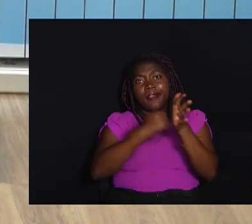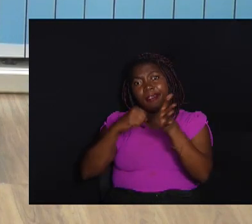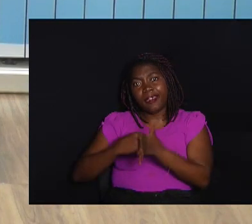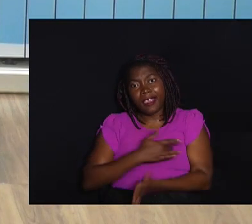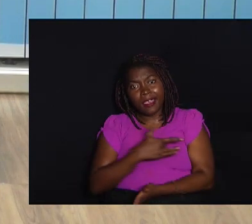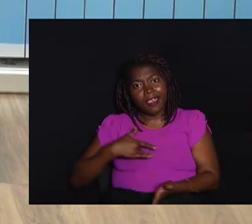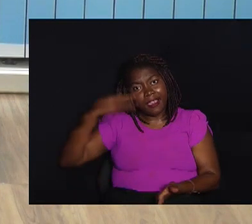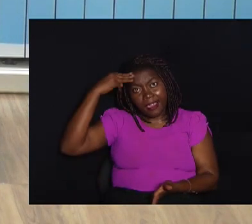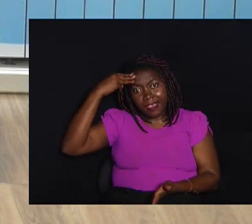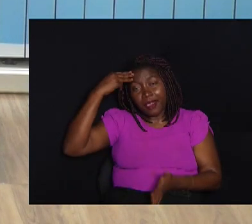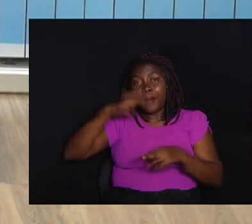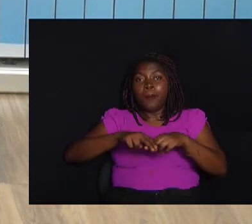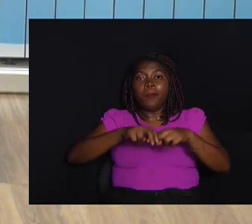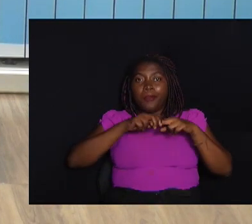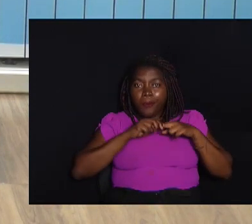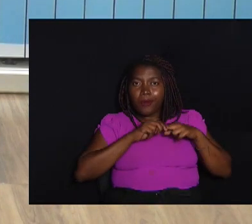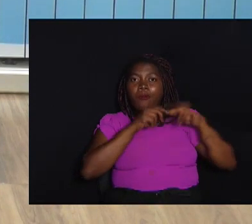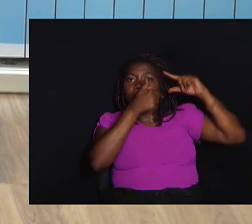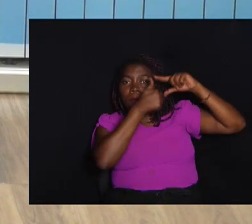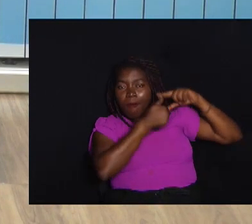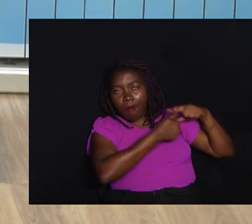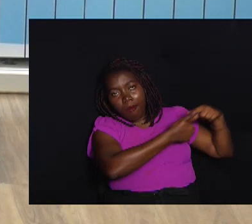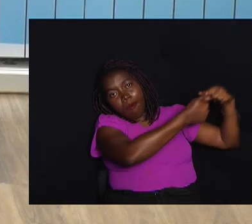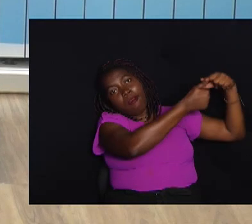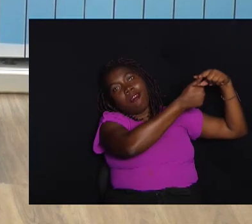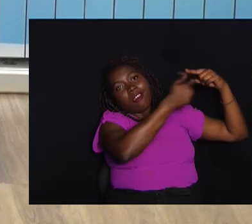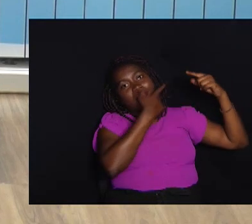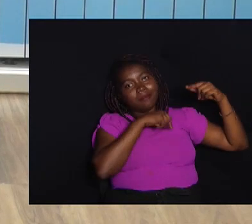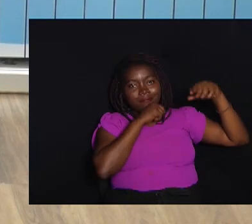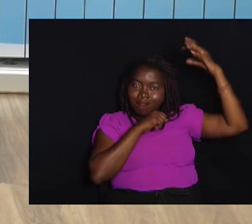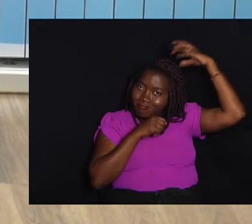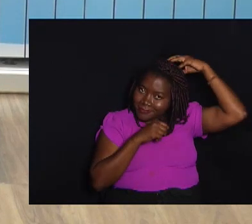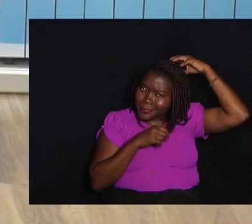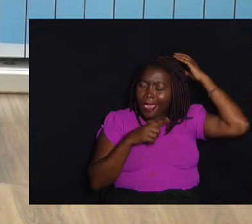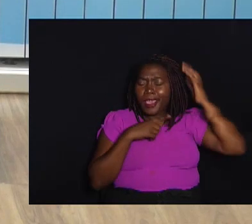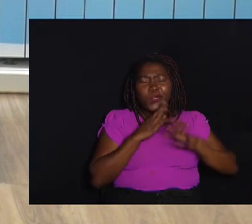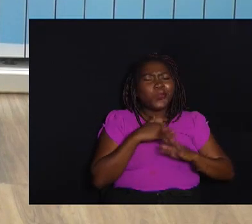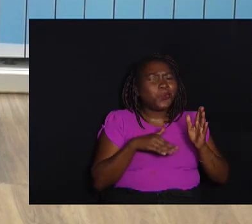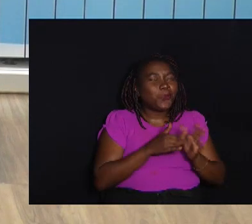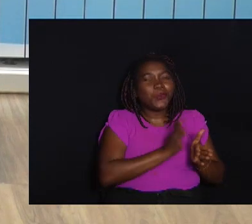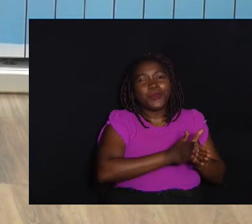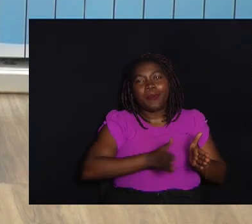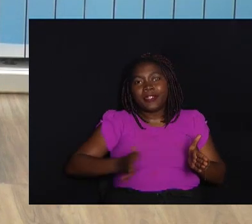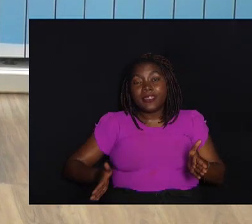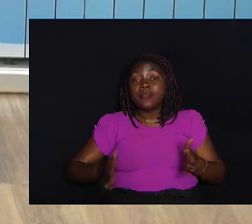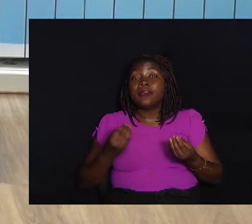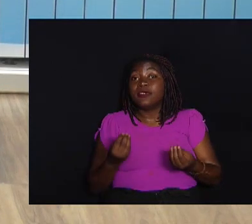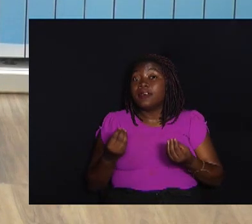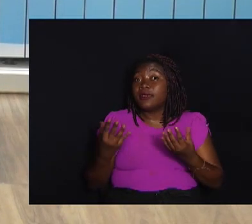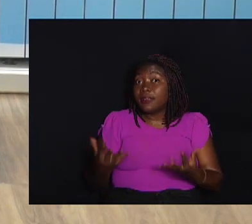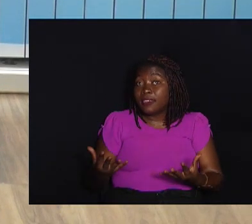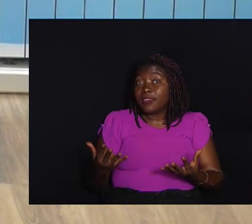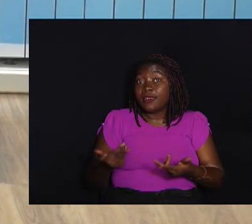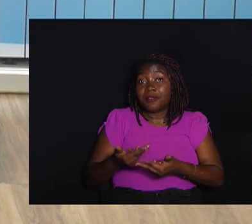por conta de uma alienação parental, porque aí vai ter todo um processo, né, ocorre todo um processo para que as